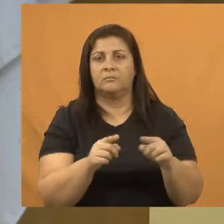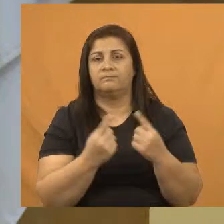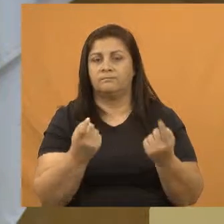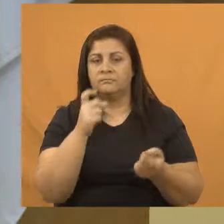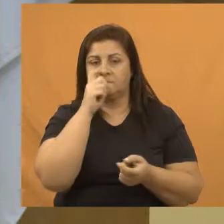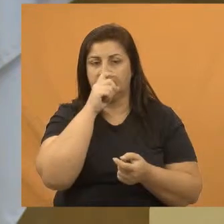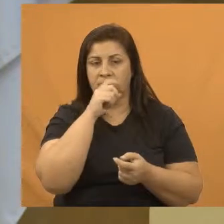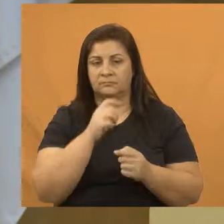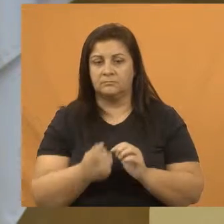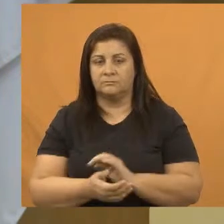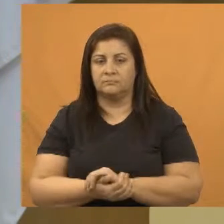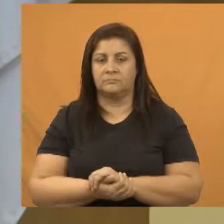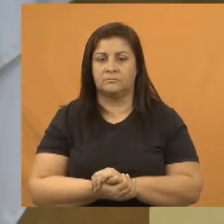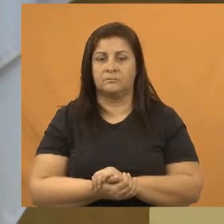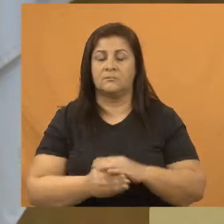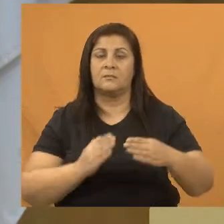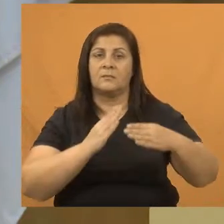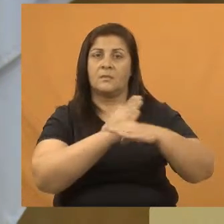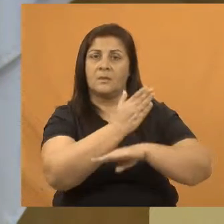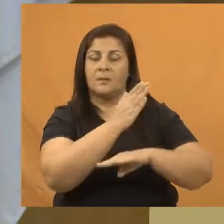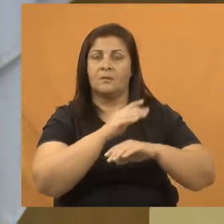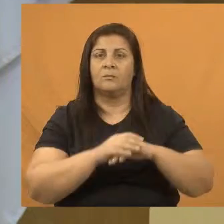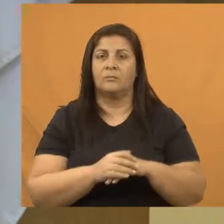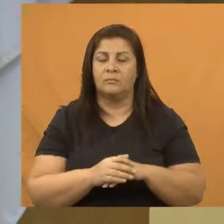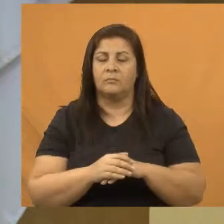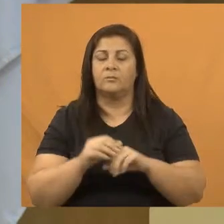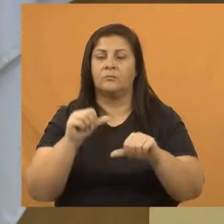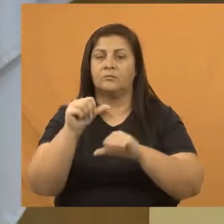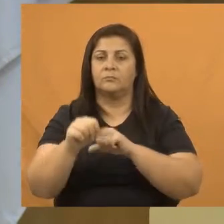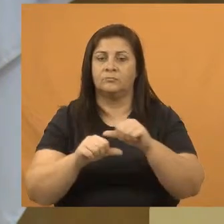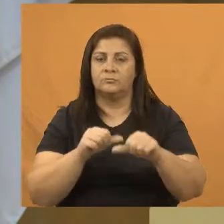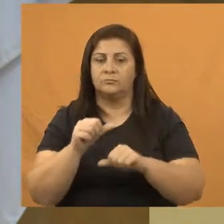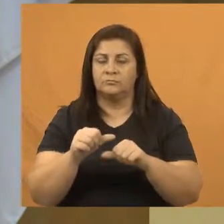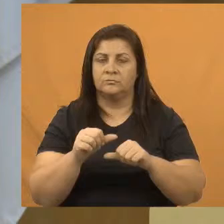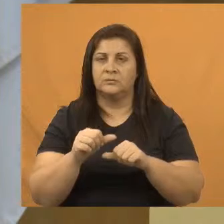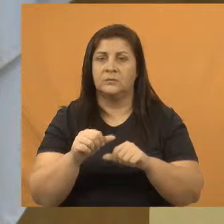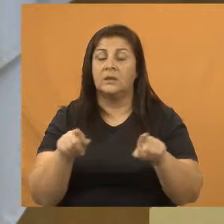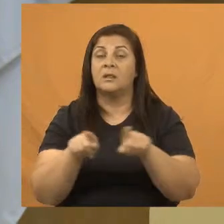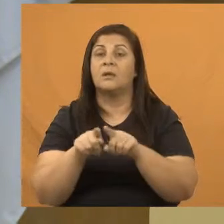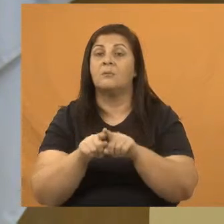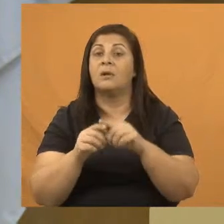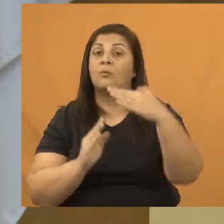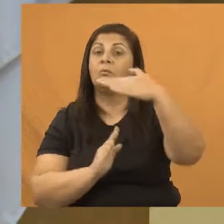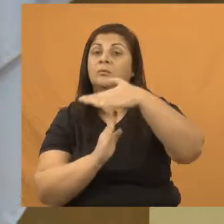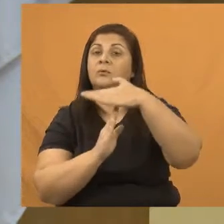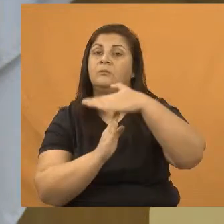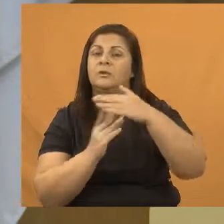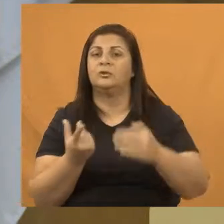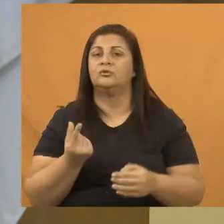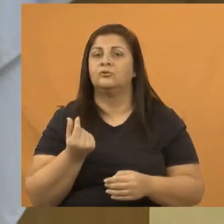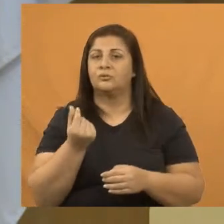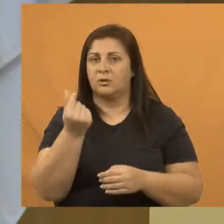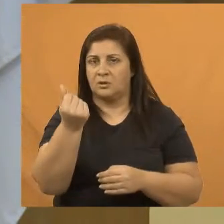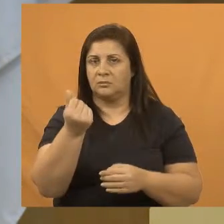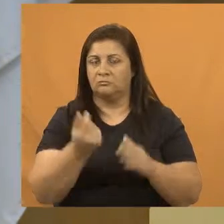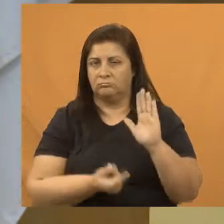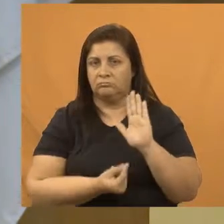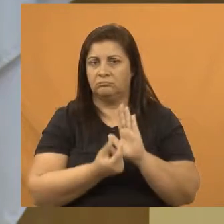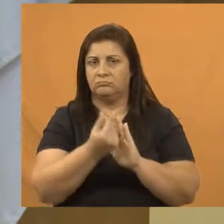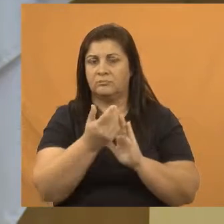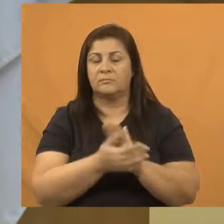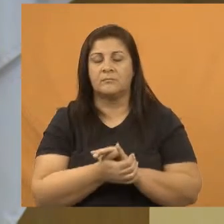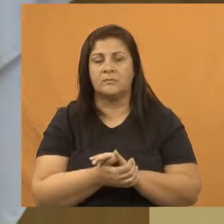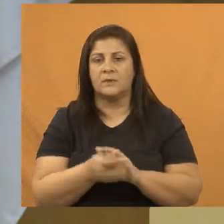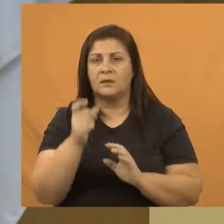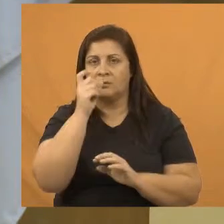mentiram. Mais uma vez aprovaram lá reforma da Previdência e o teto de gasto. A reforma trabalhista e o teto de gasto. Enganaram o povo.